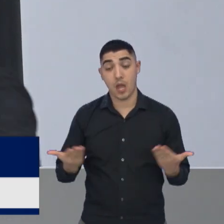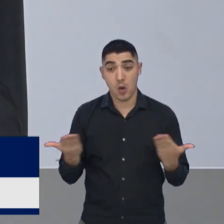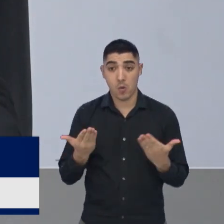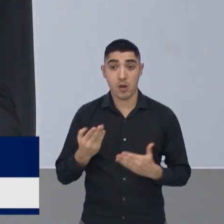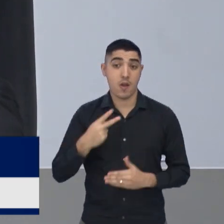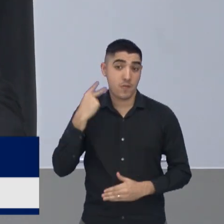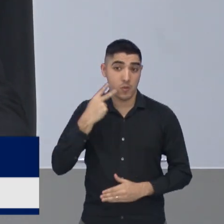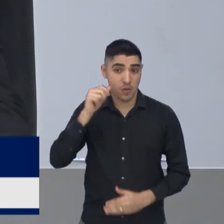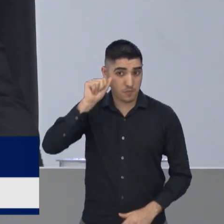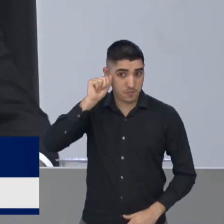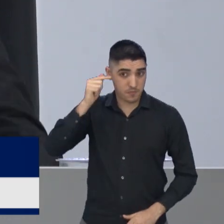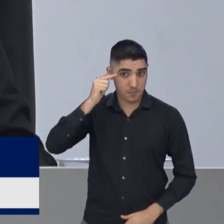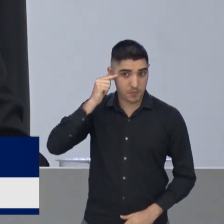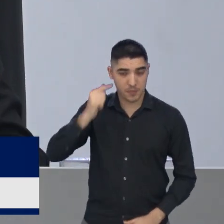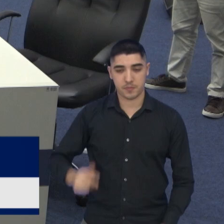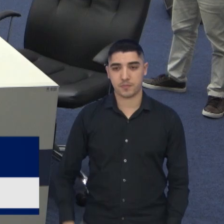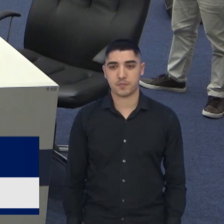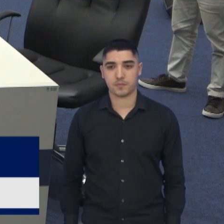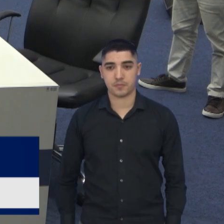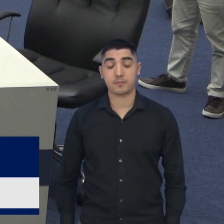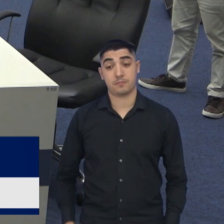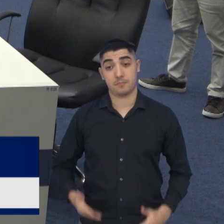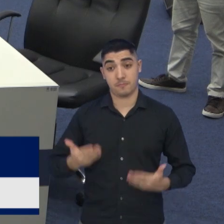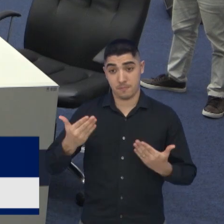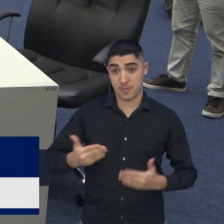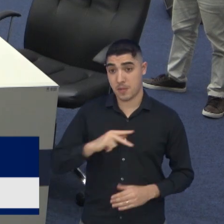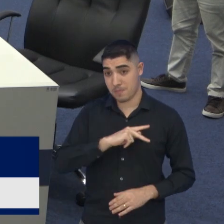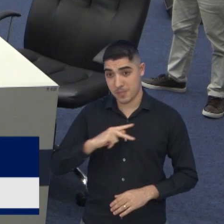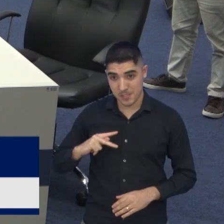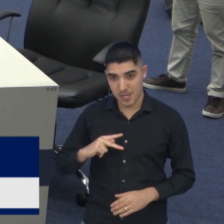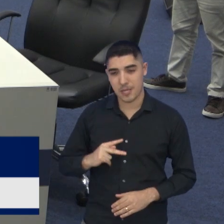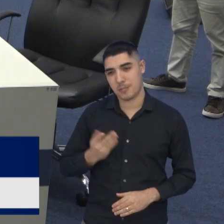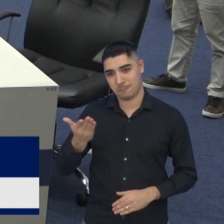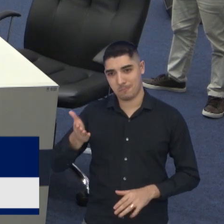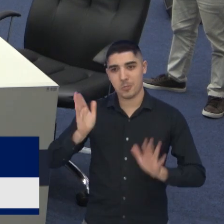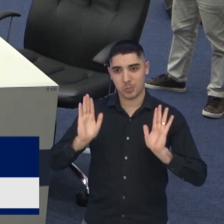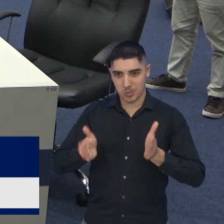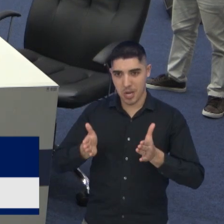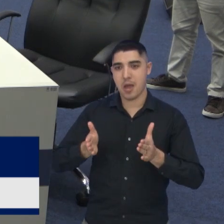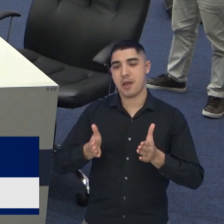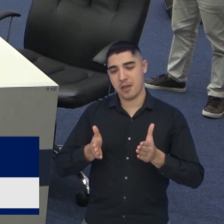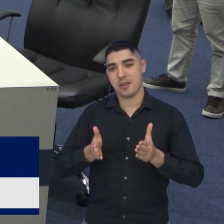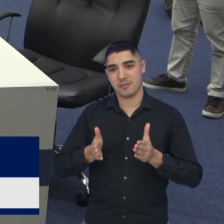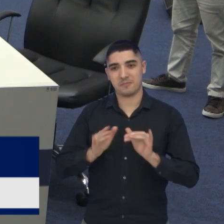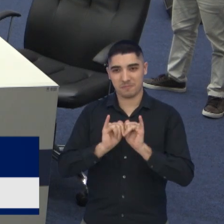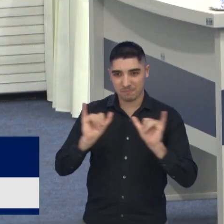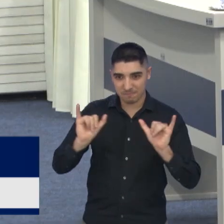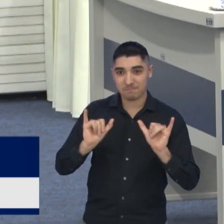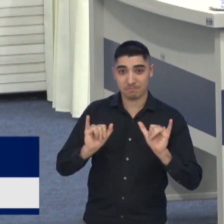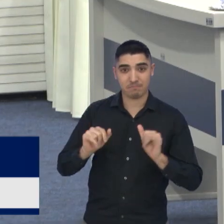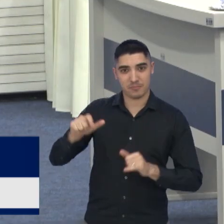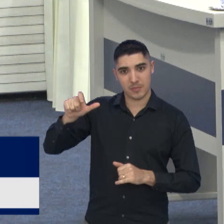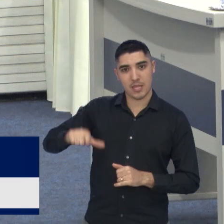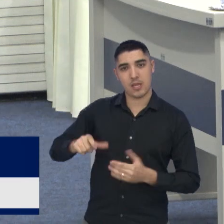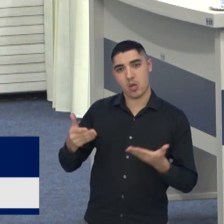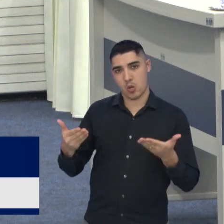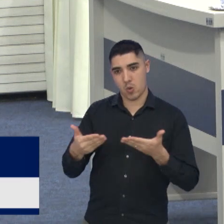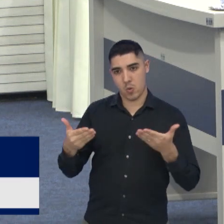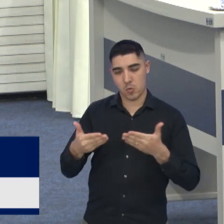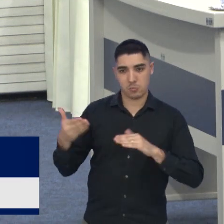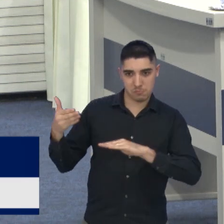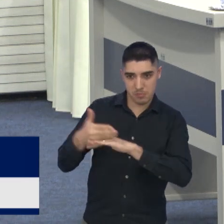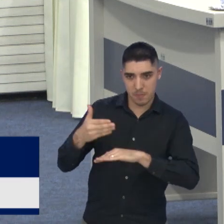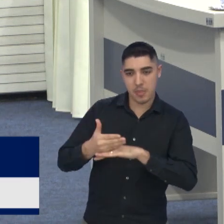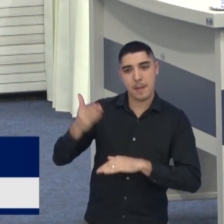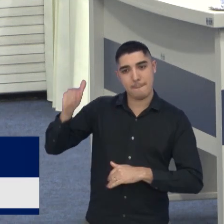vereadora Amélia Naomi. Senhor presidente, como o senhor já registrou a participação na sessão de hoje da